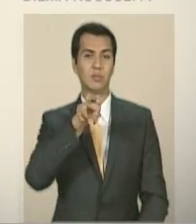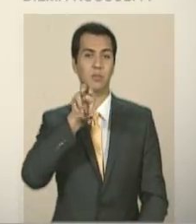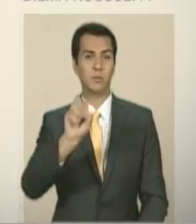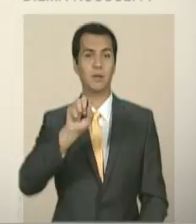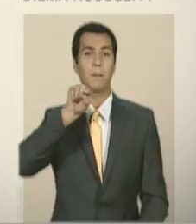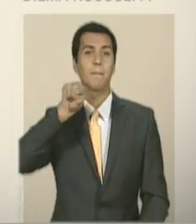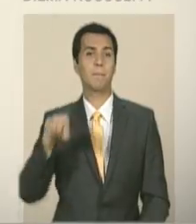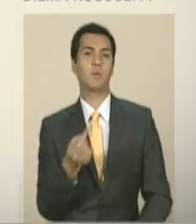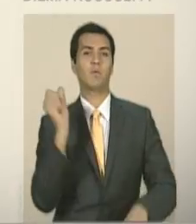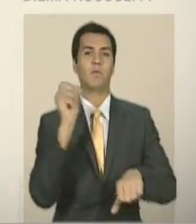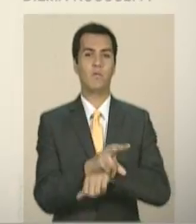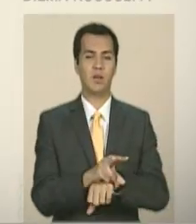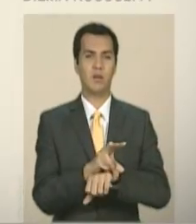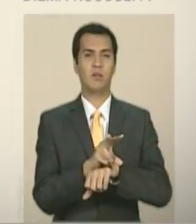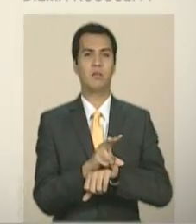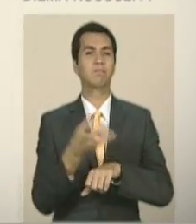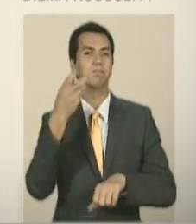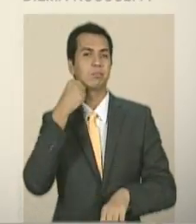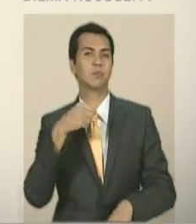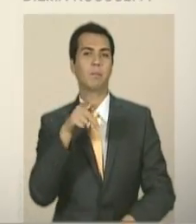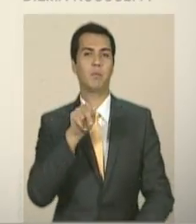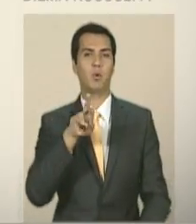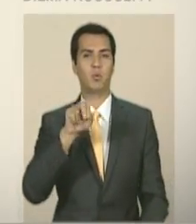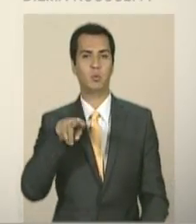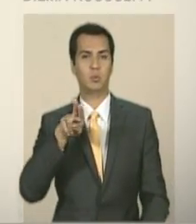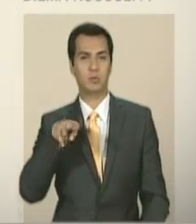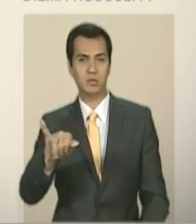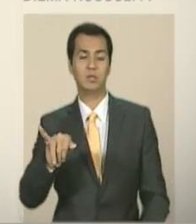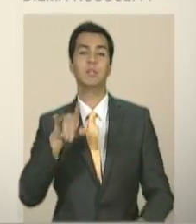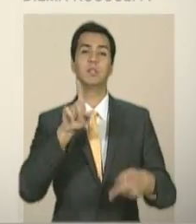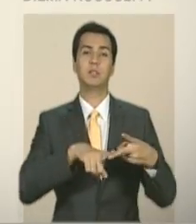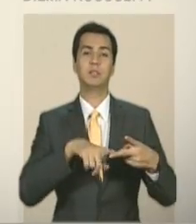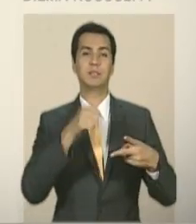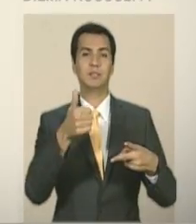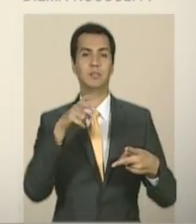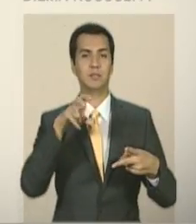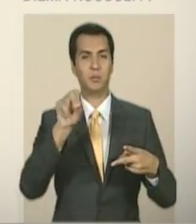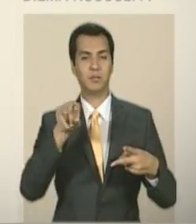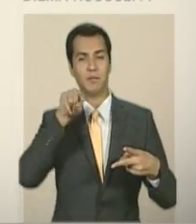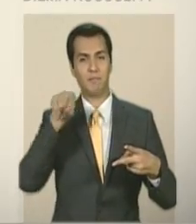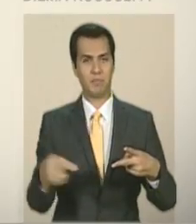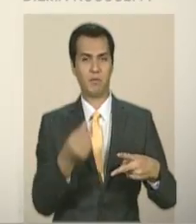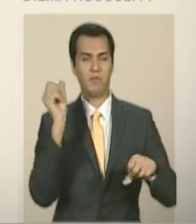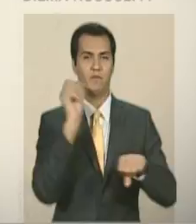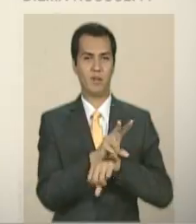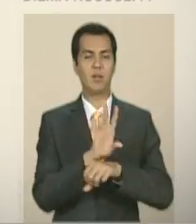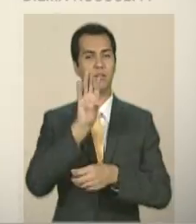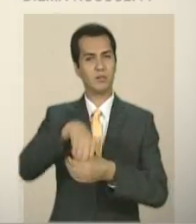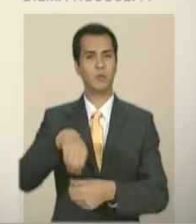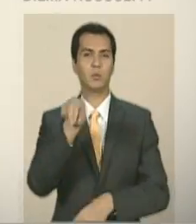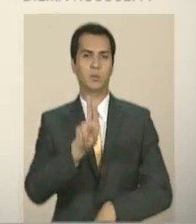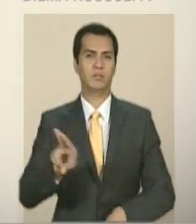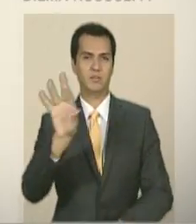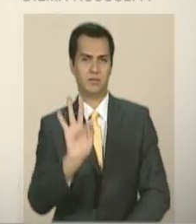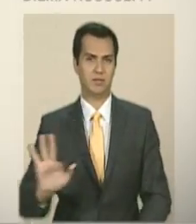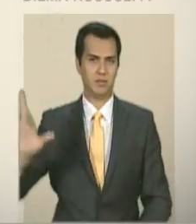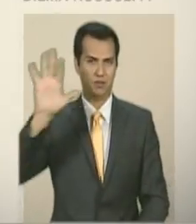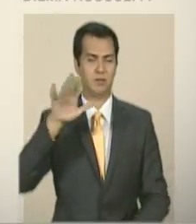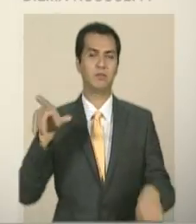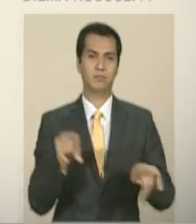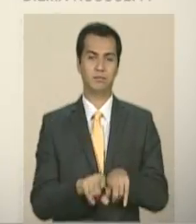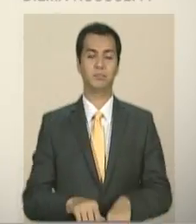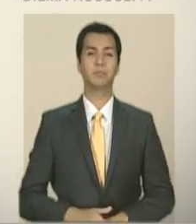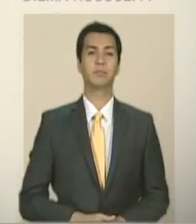mil vagas do ProUni e de outras 150 mil vagas nas universidades federais são